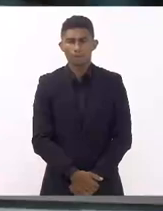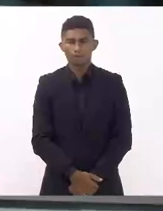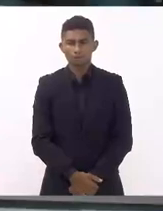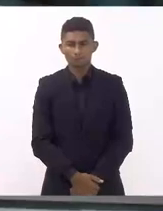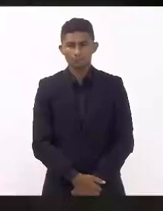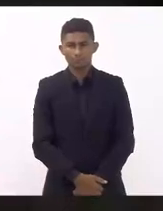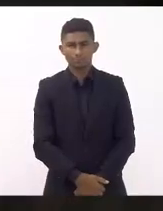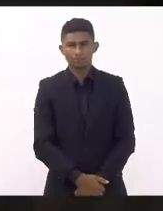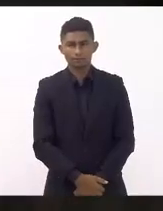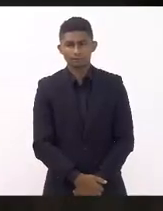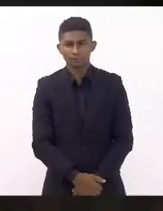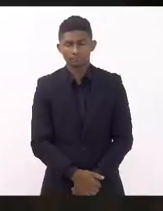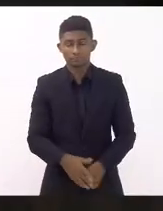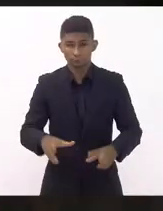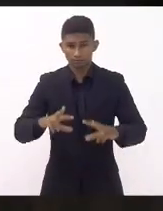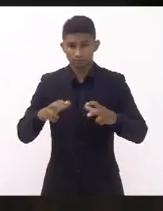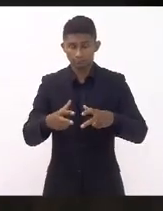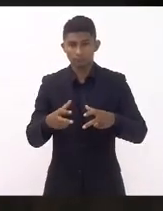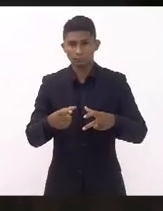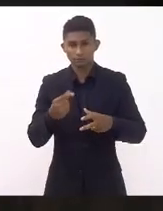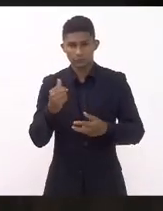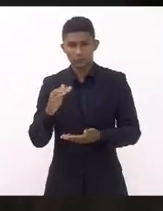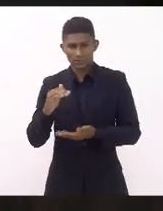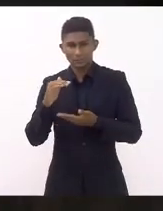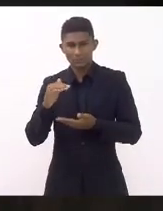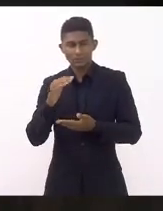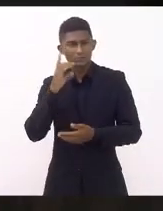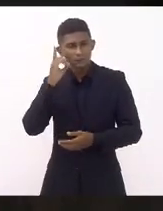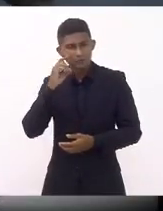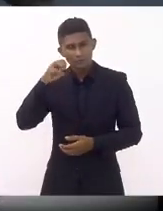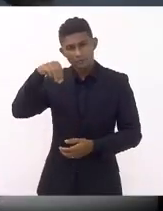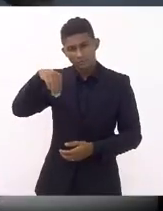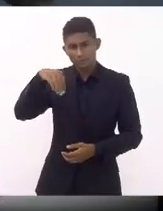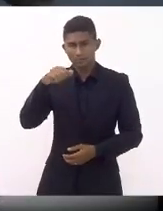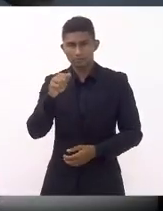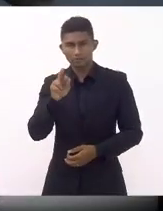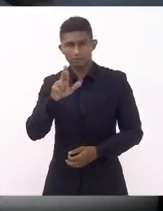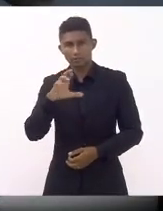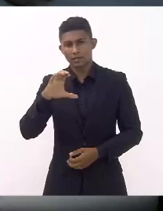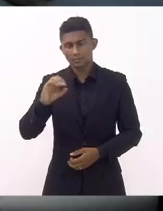Pela Comissão de Orçamento, deputado Márcio Pacheco.